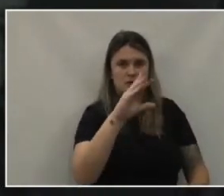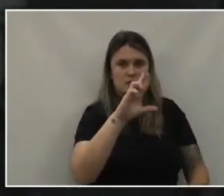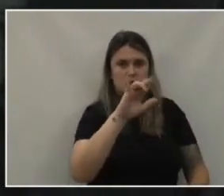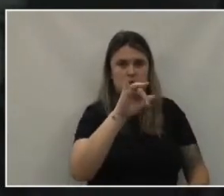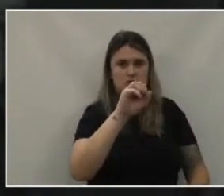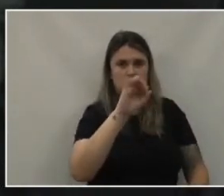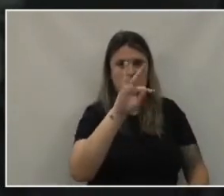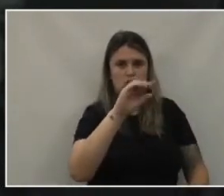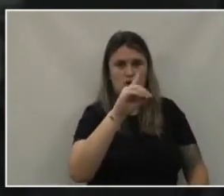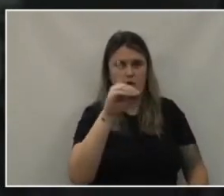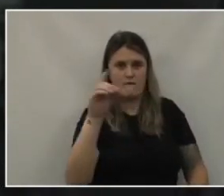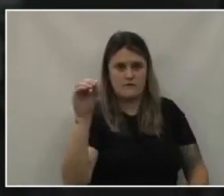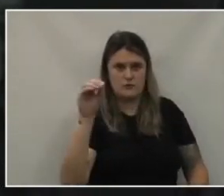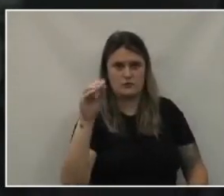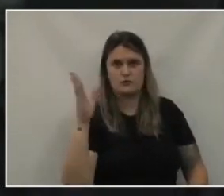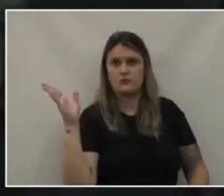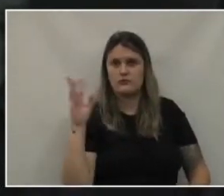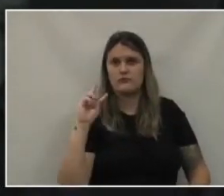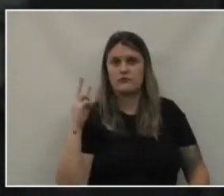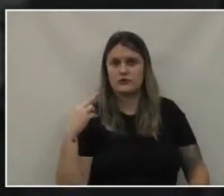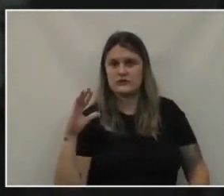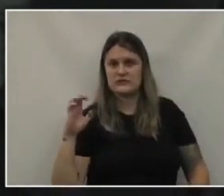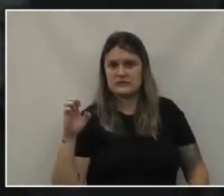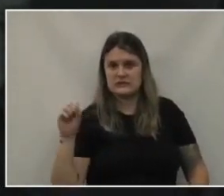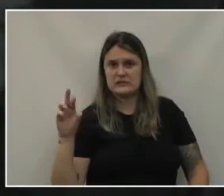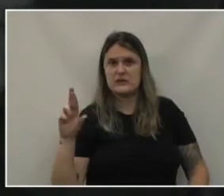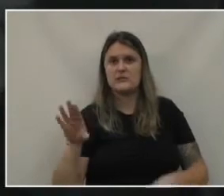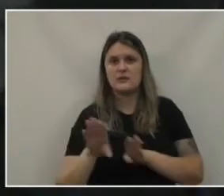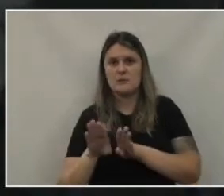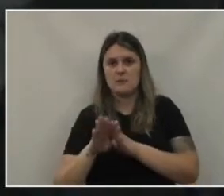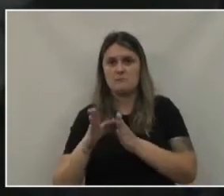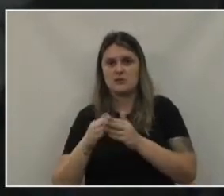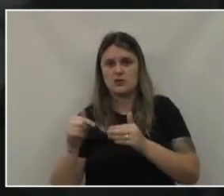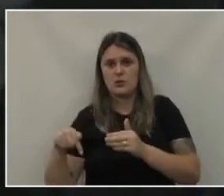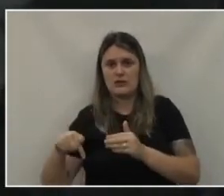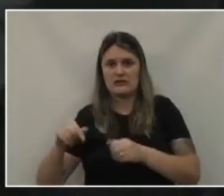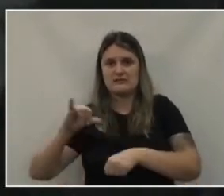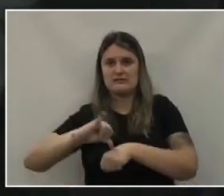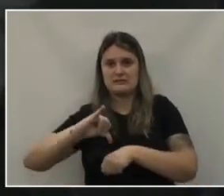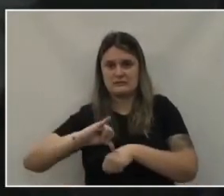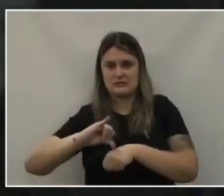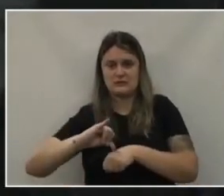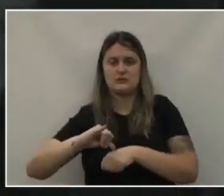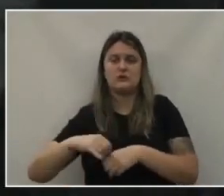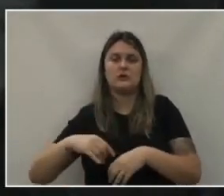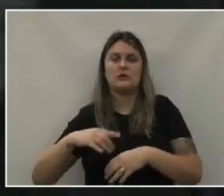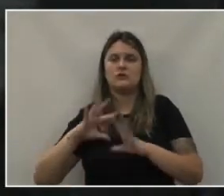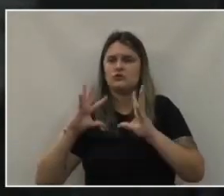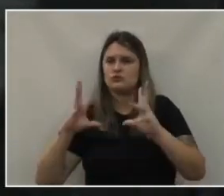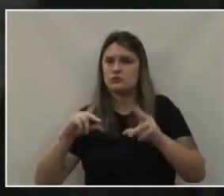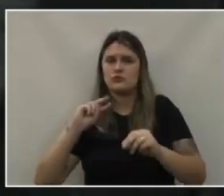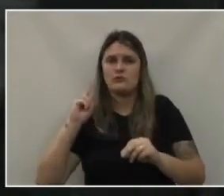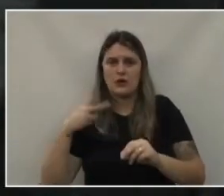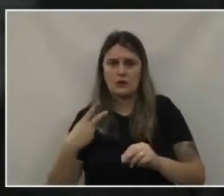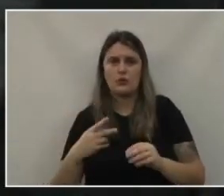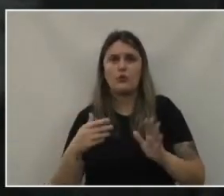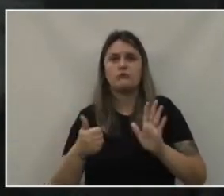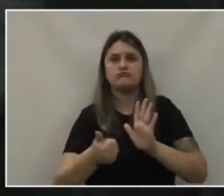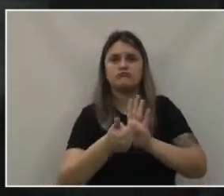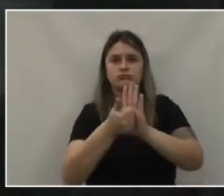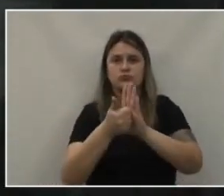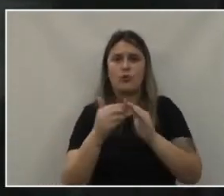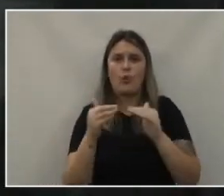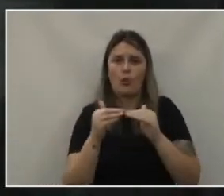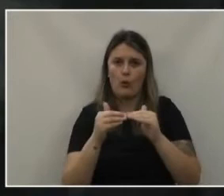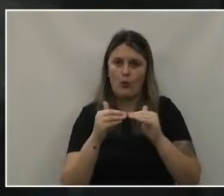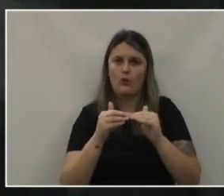capela mortuária aqui do centro da cidade. Foi um pedido que fizemos aqui na Câmara de Vereadores, vários vereadores